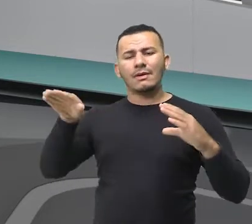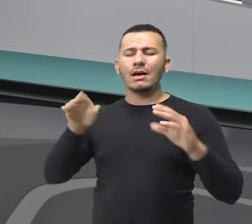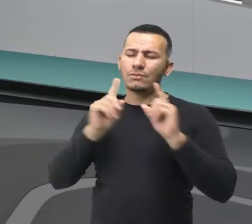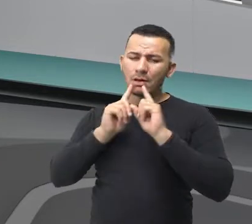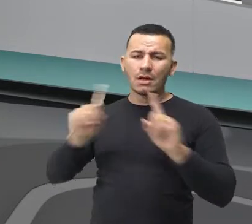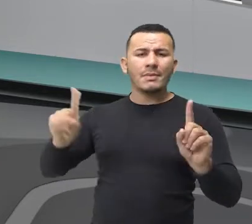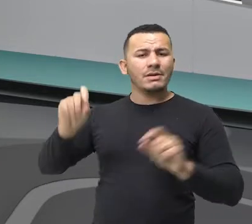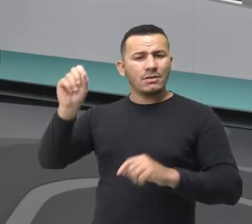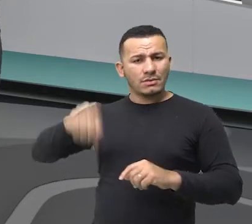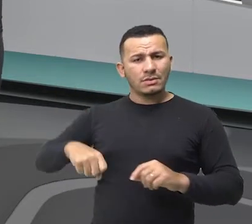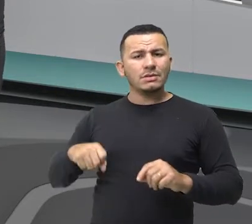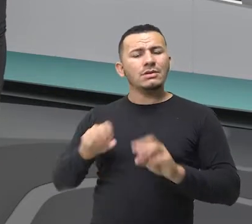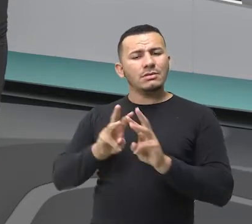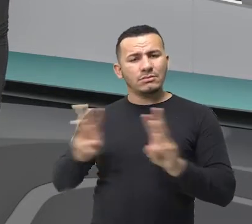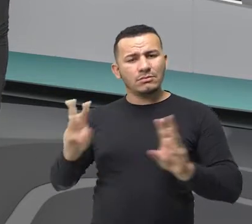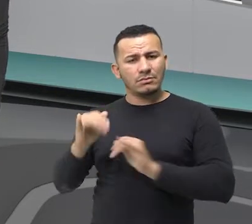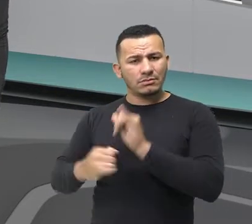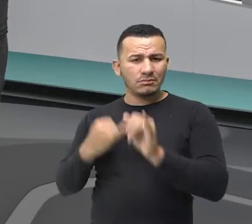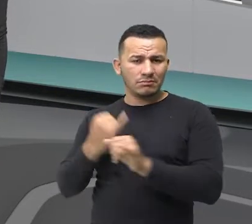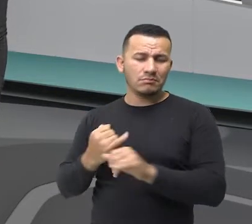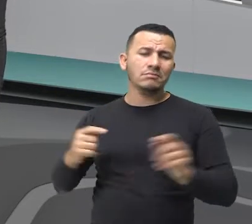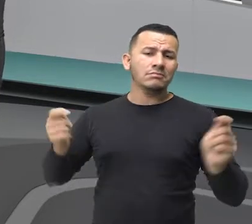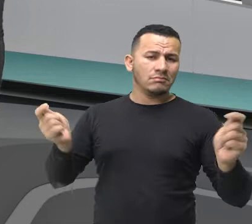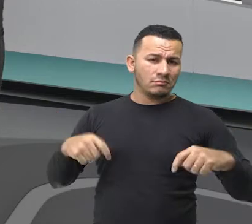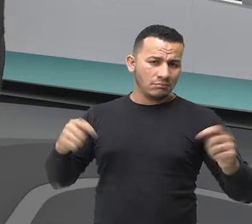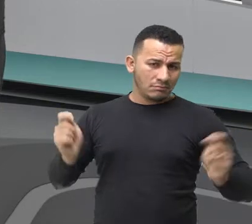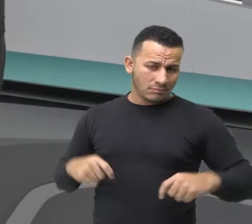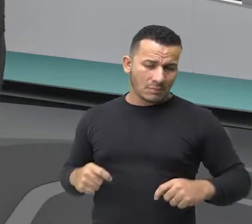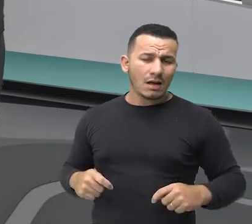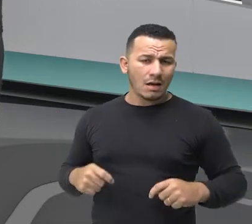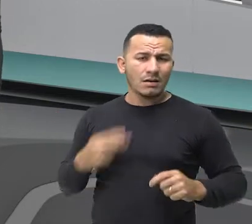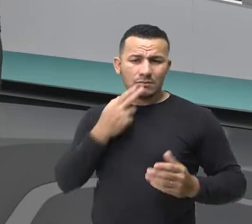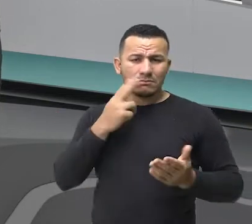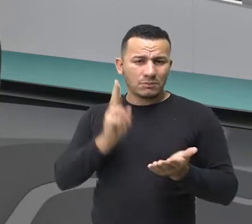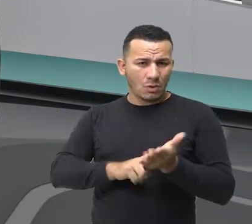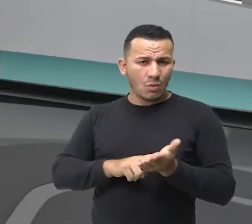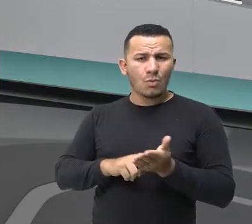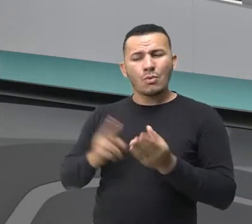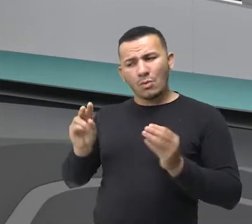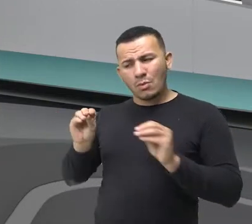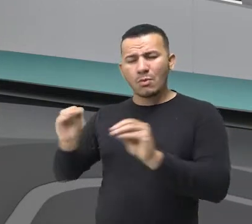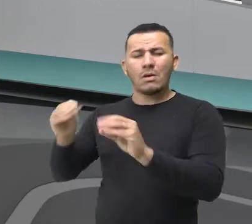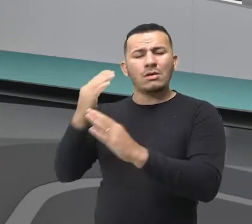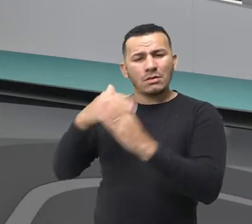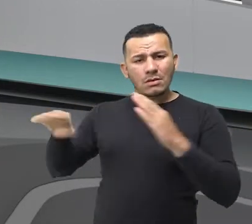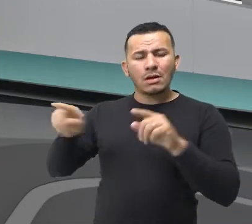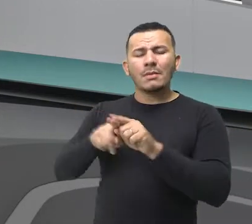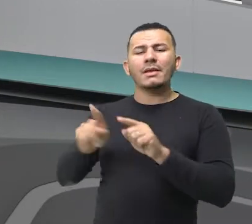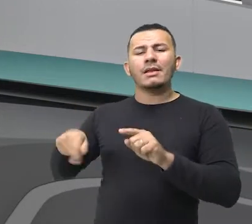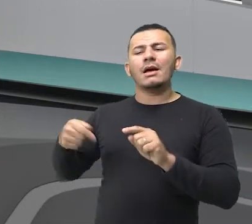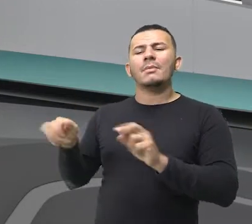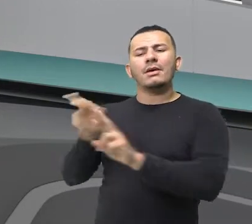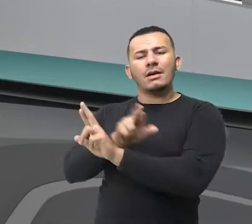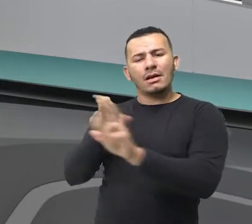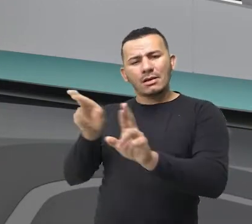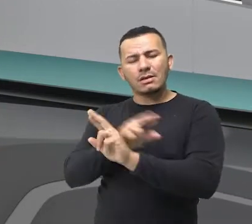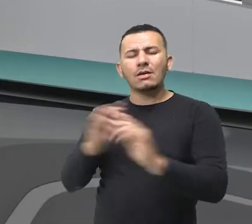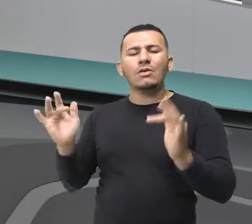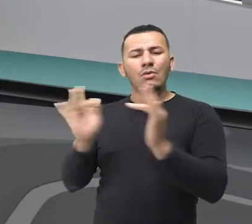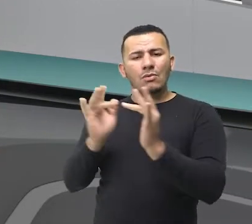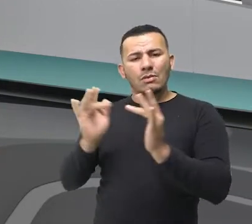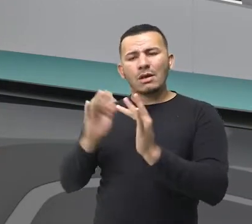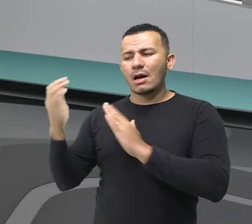a sua reclamação por meio virtual ou seja enviar sua carta de reclamação e estabelecer contatos com a empresa